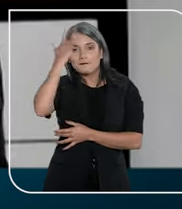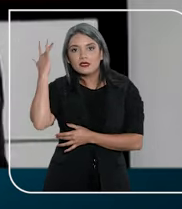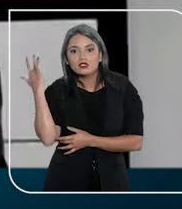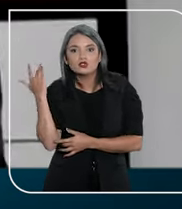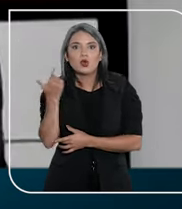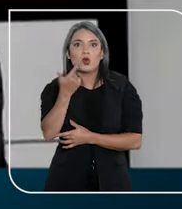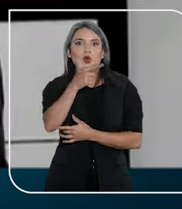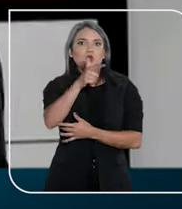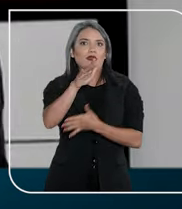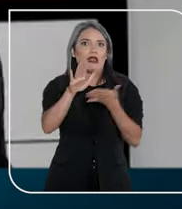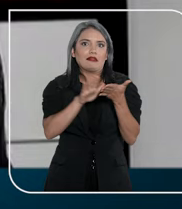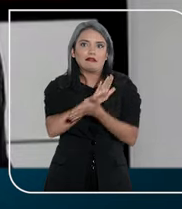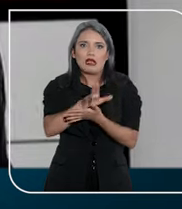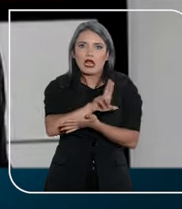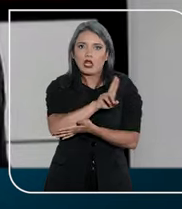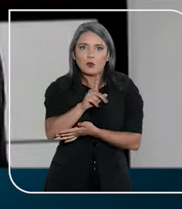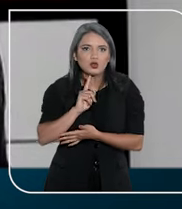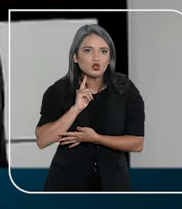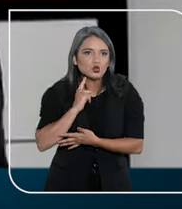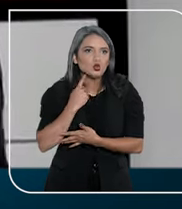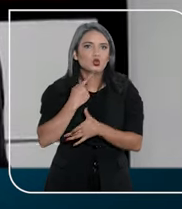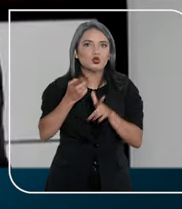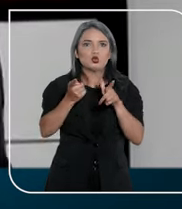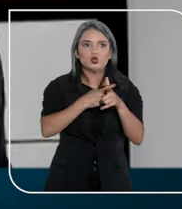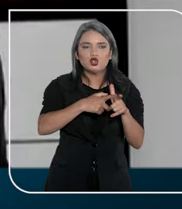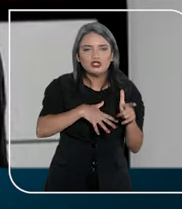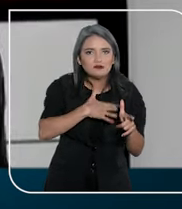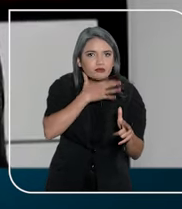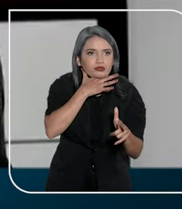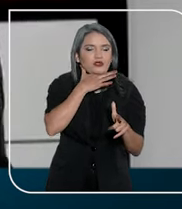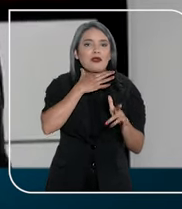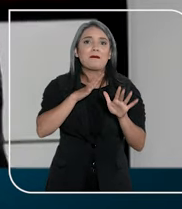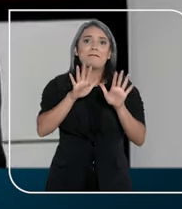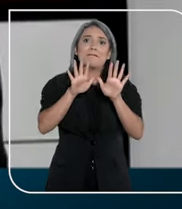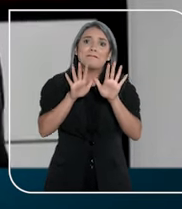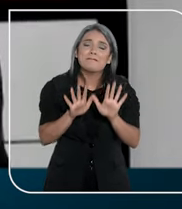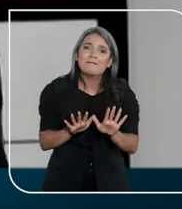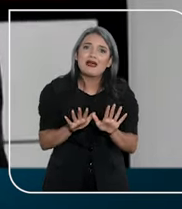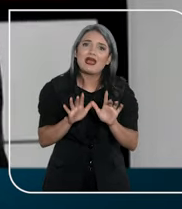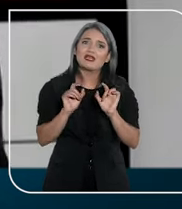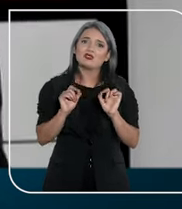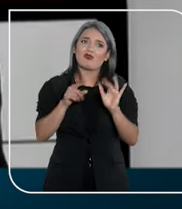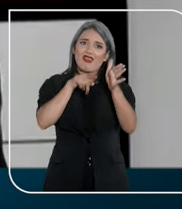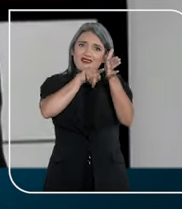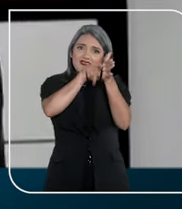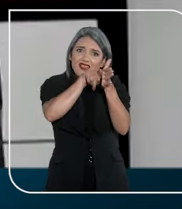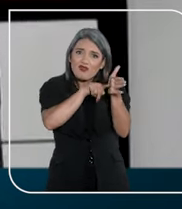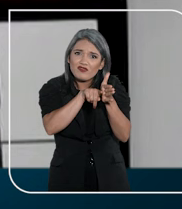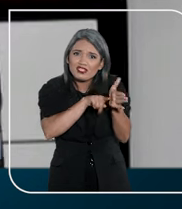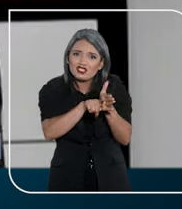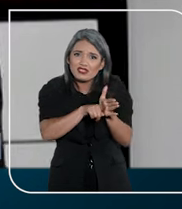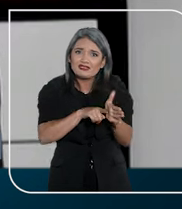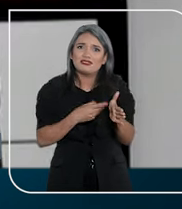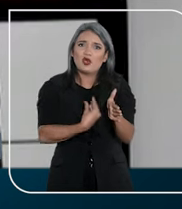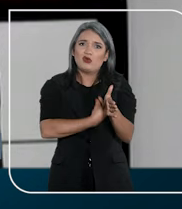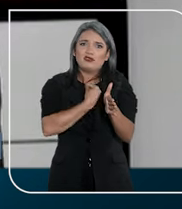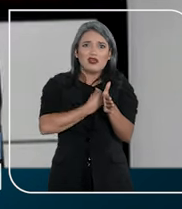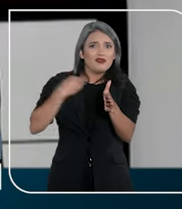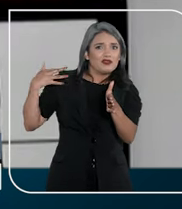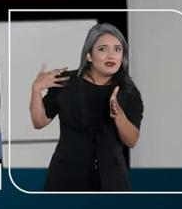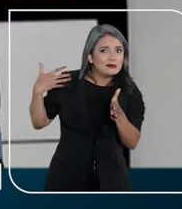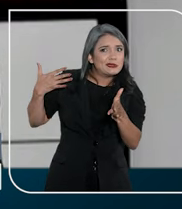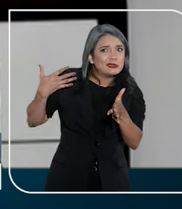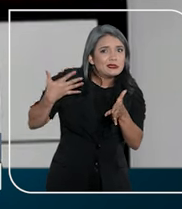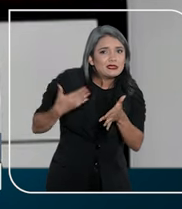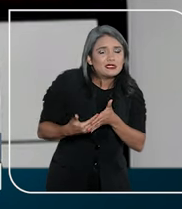título protestado, que ele não tenha dívidas, como você bem falou. Mas é que a investigação social, como bem elencou o professor